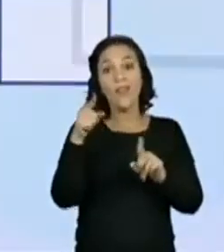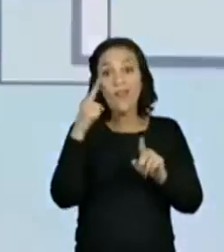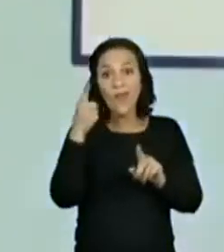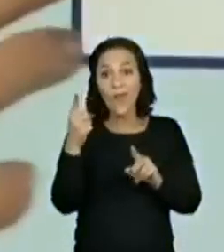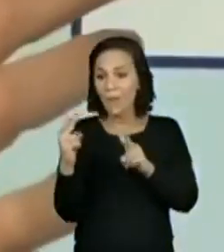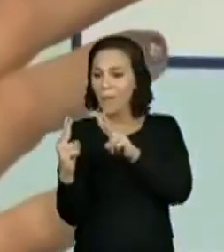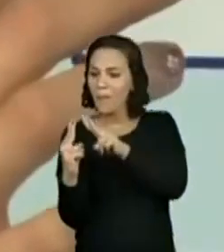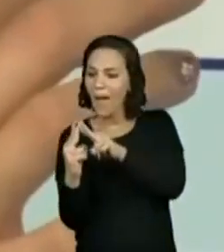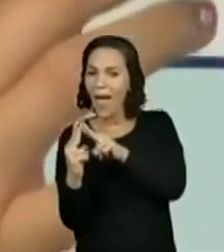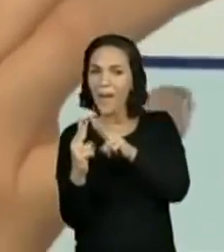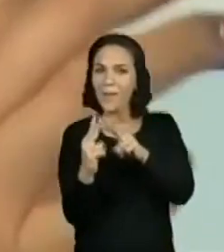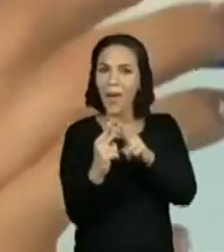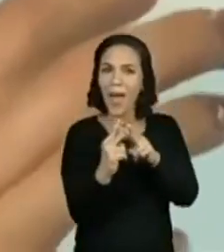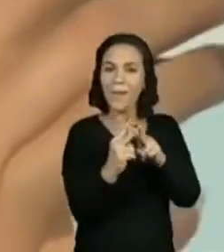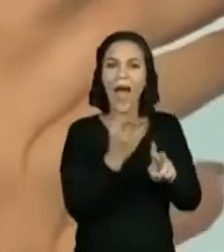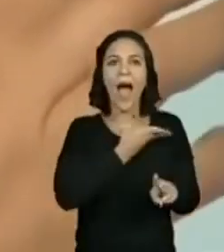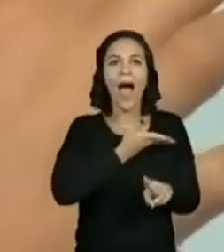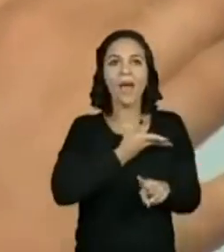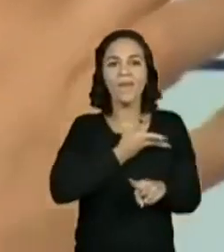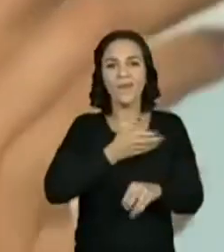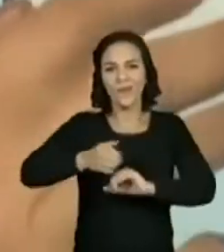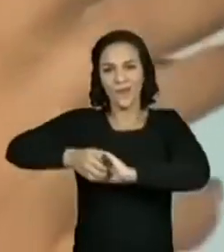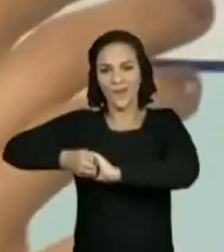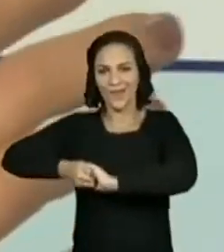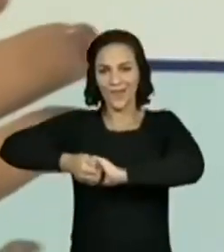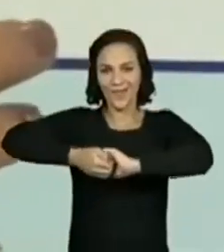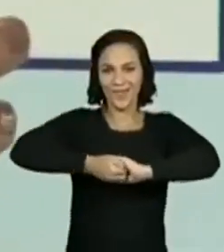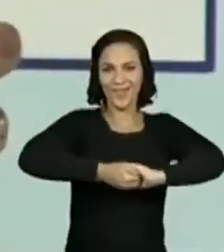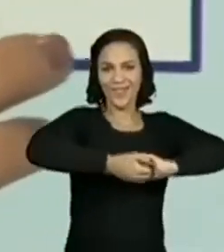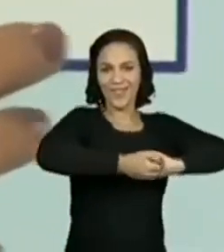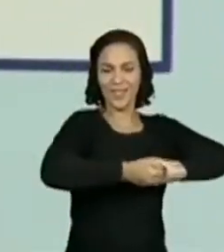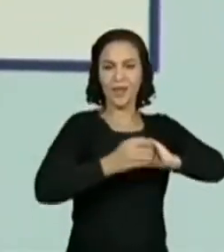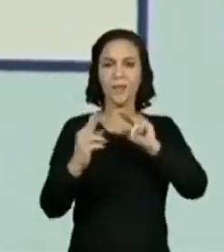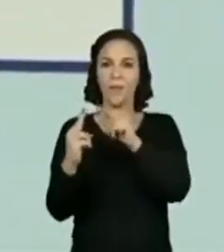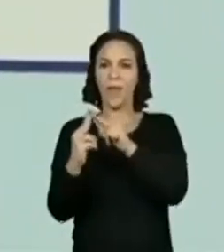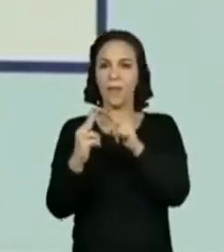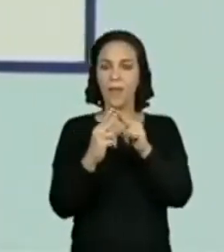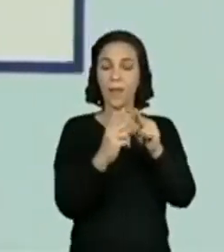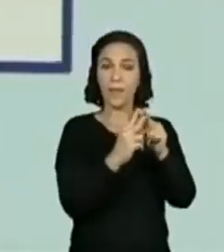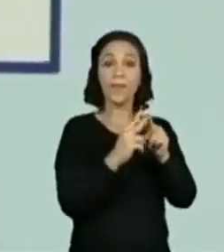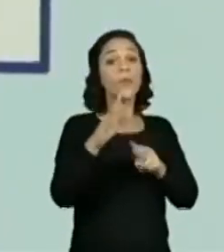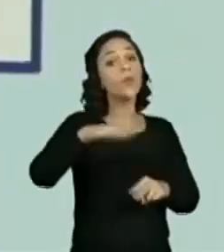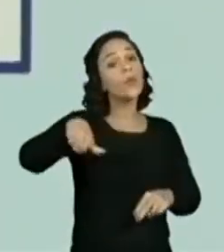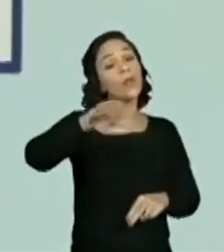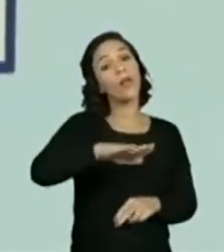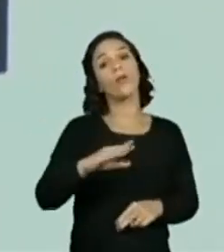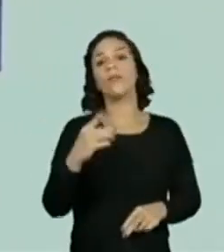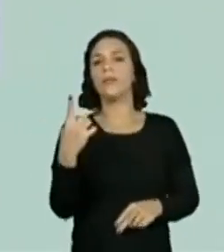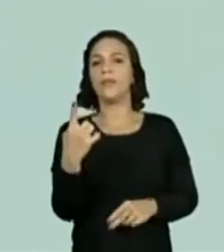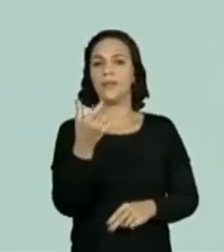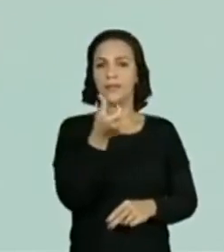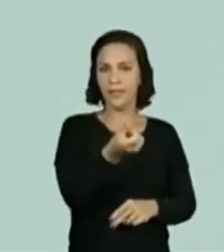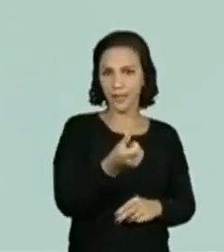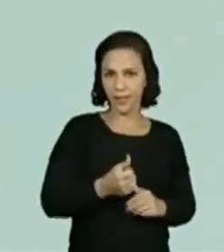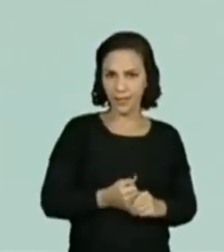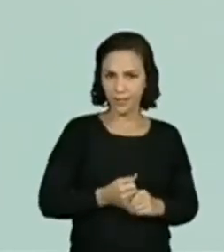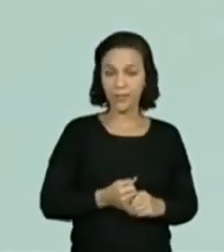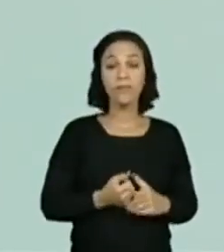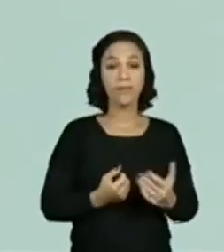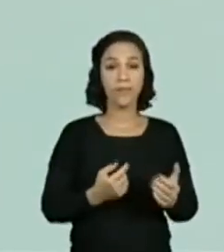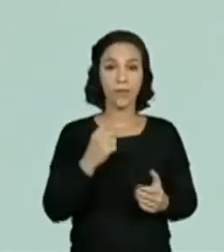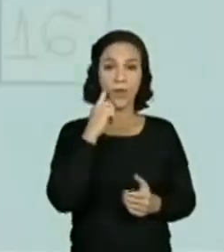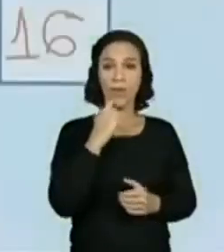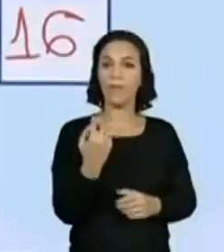professora? Todas estão com um amiguinho. Então, olha só, já vamos registrar a quantidade contada, 16, uma dezena e